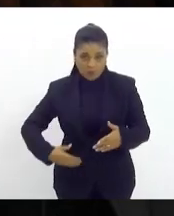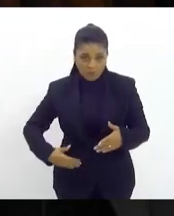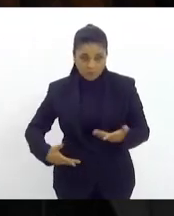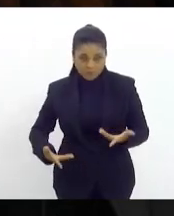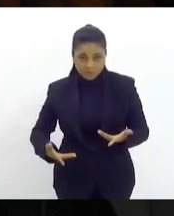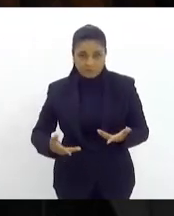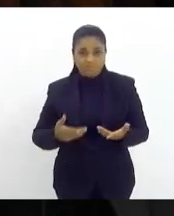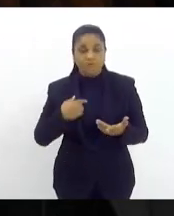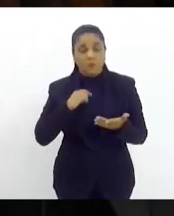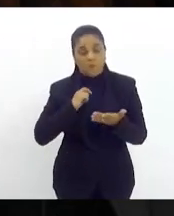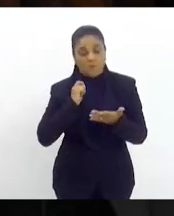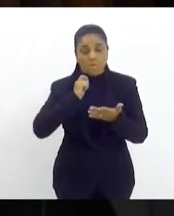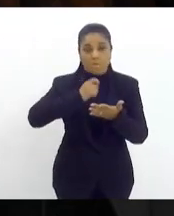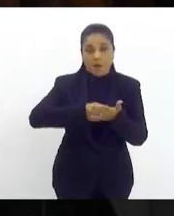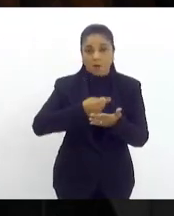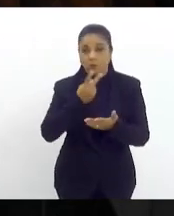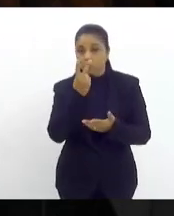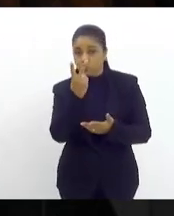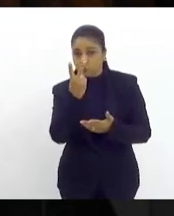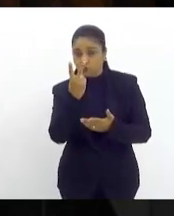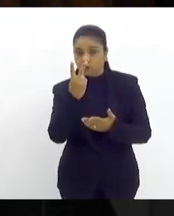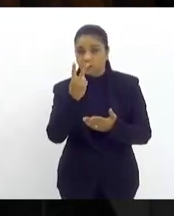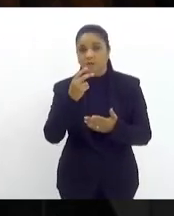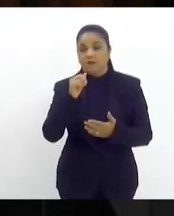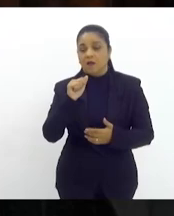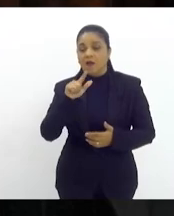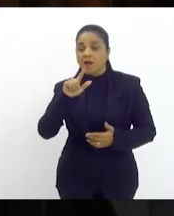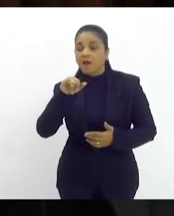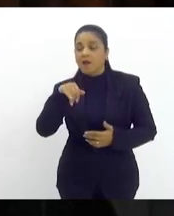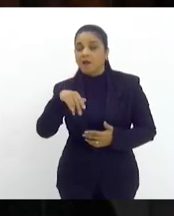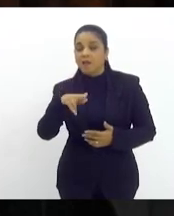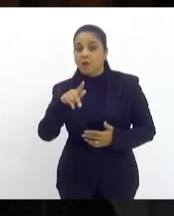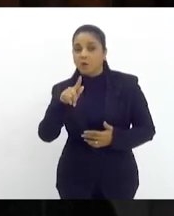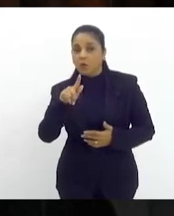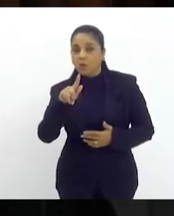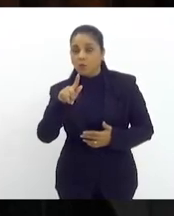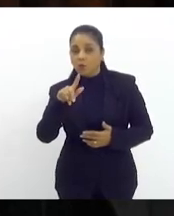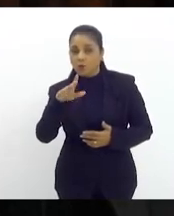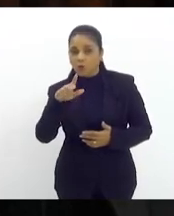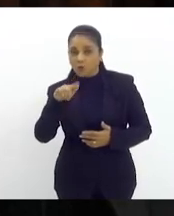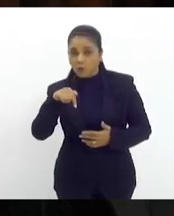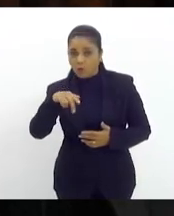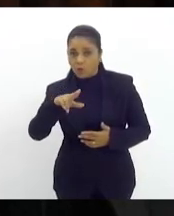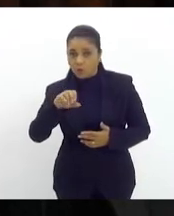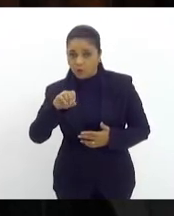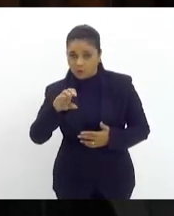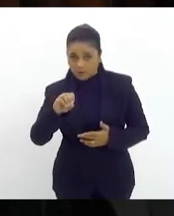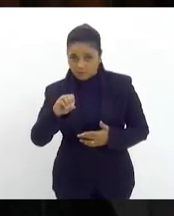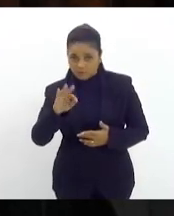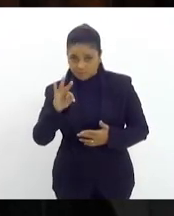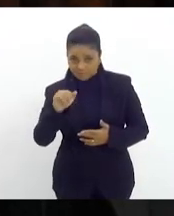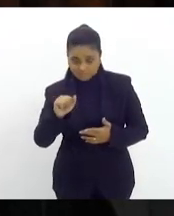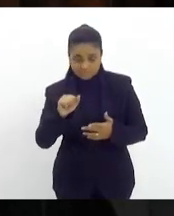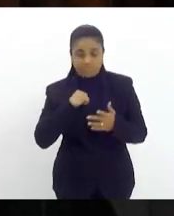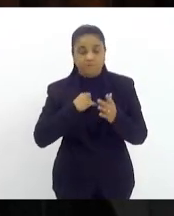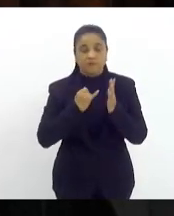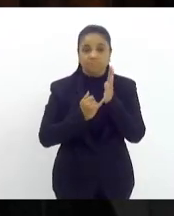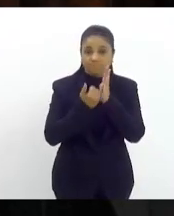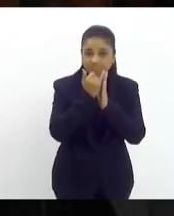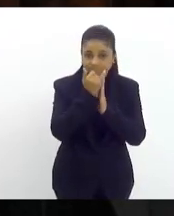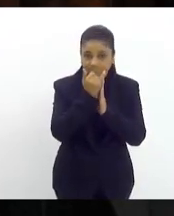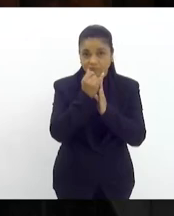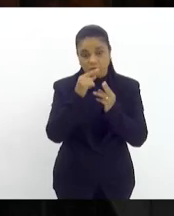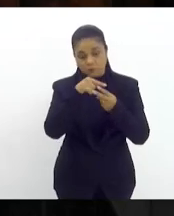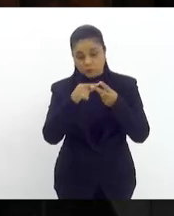duas alíquotas de juros entre 97 e 2012